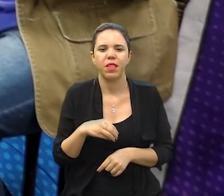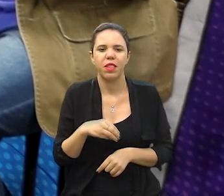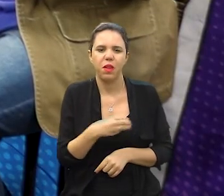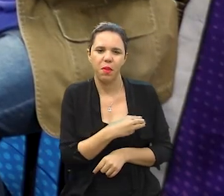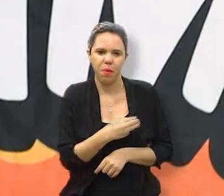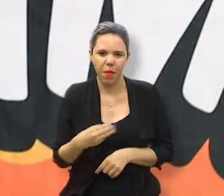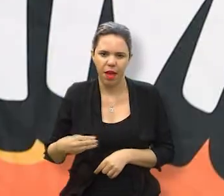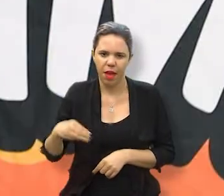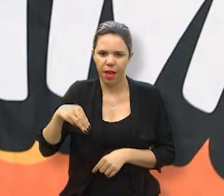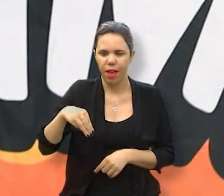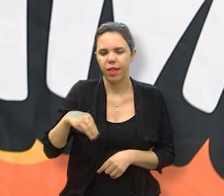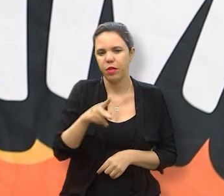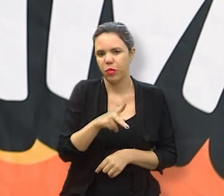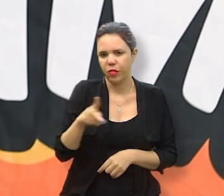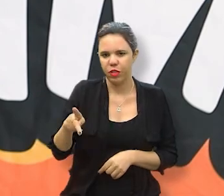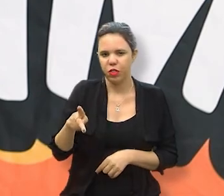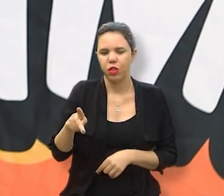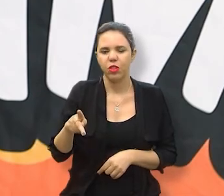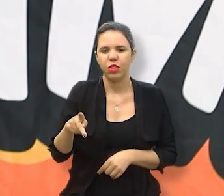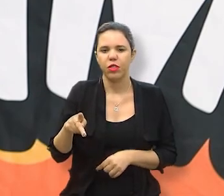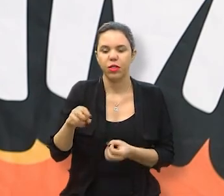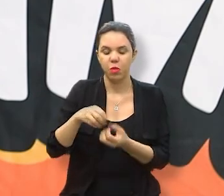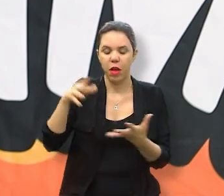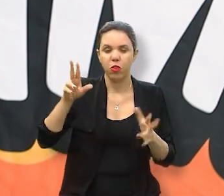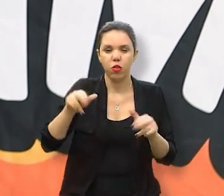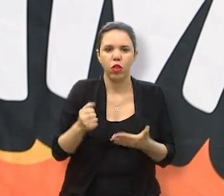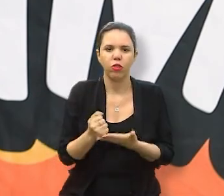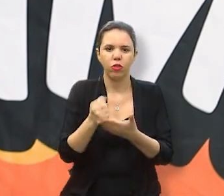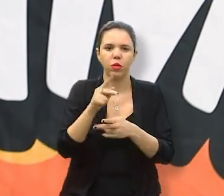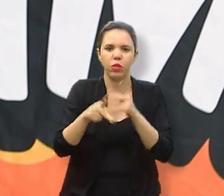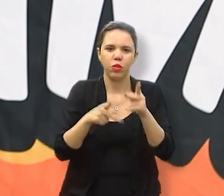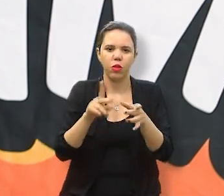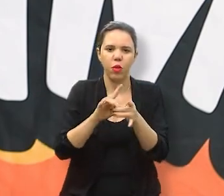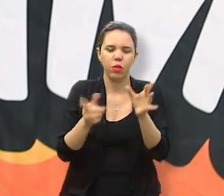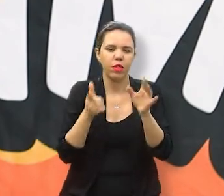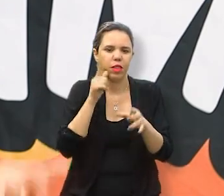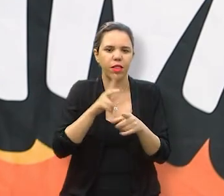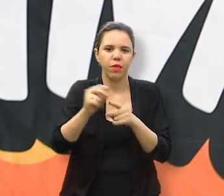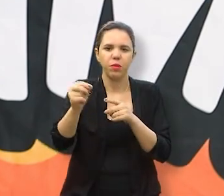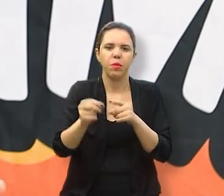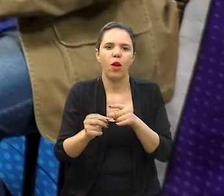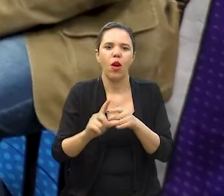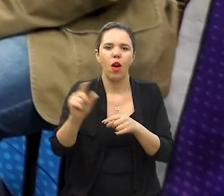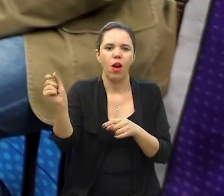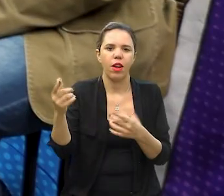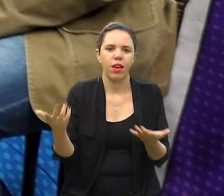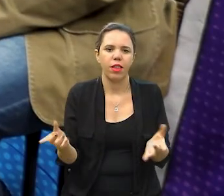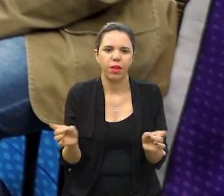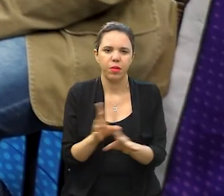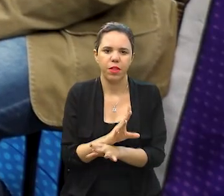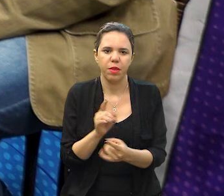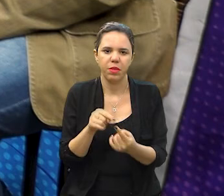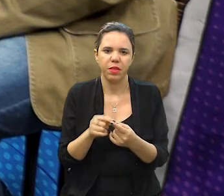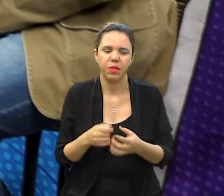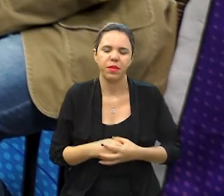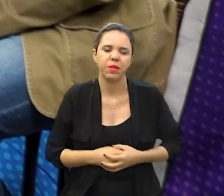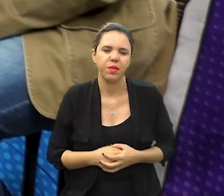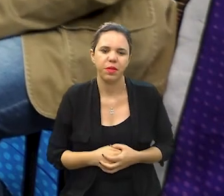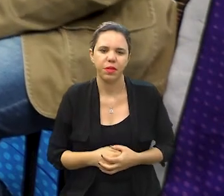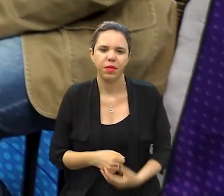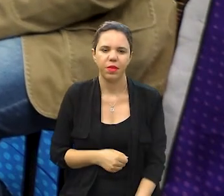e aí ele que nunca ajuda esse pessoal a conseguir terminar a missão?